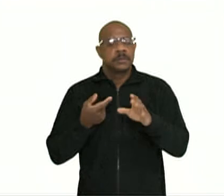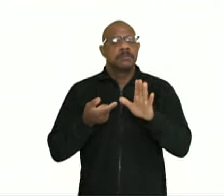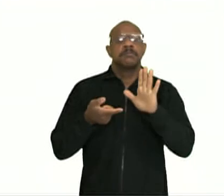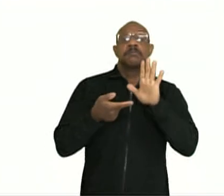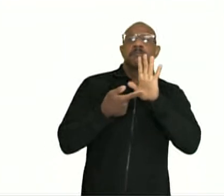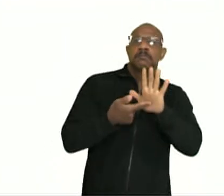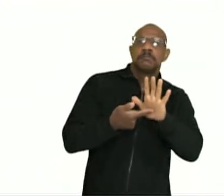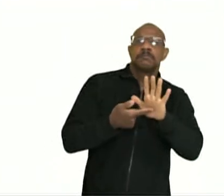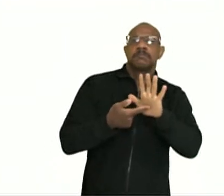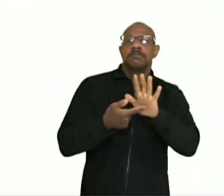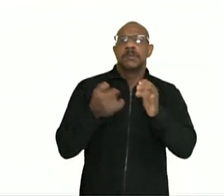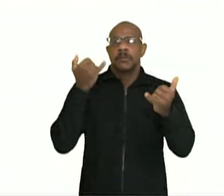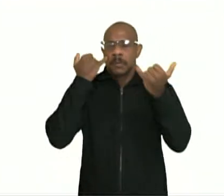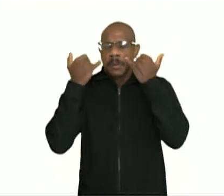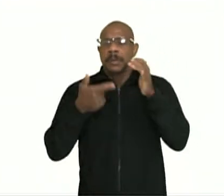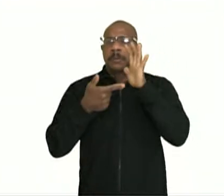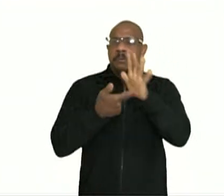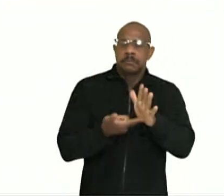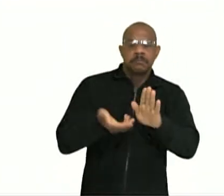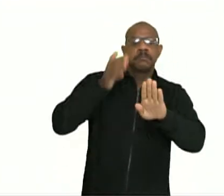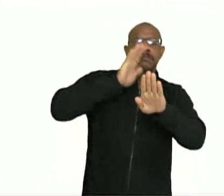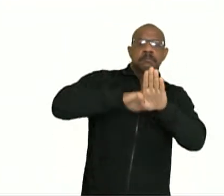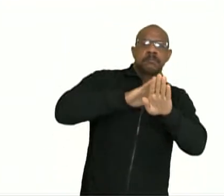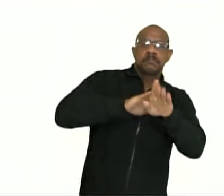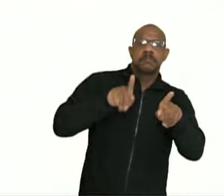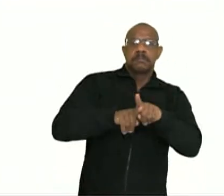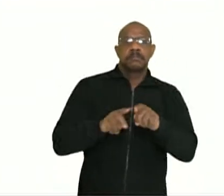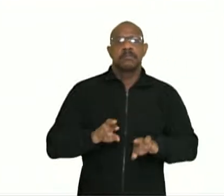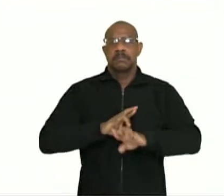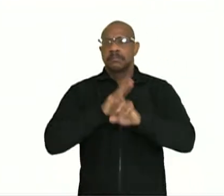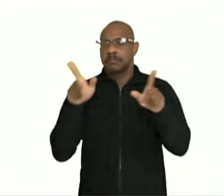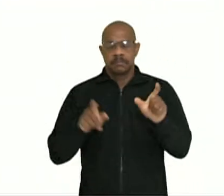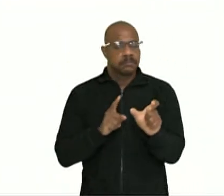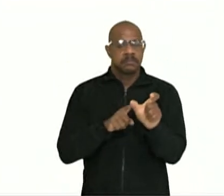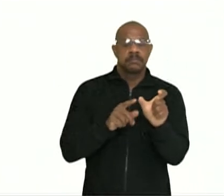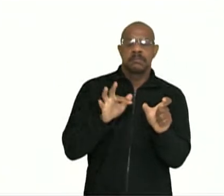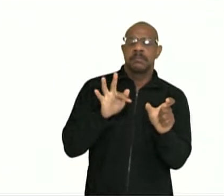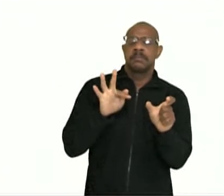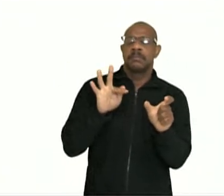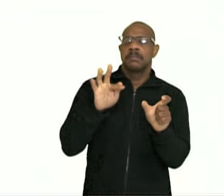e reconhecer e diferenciar fatos e opiniões.